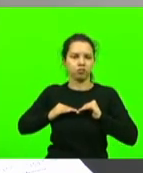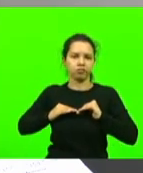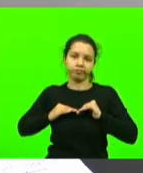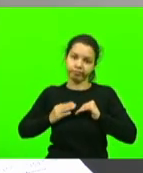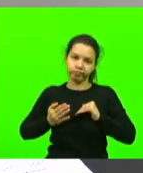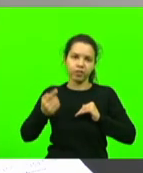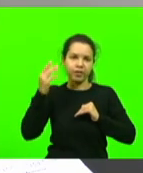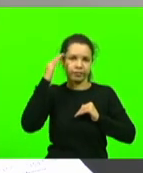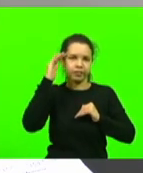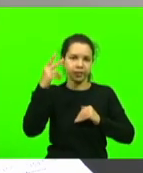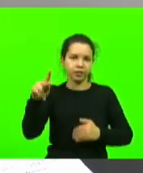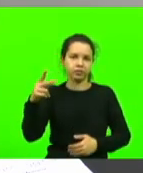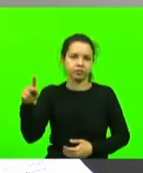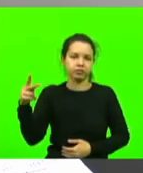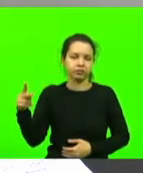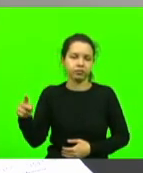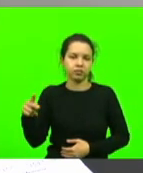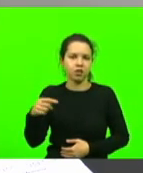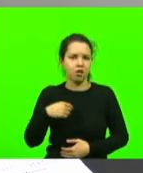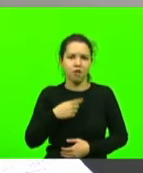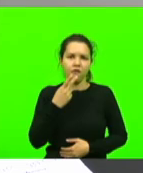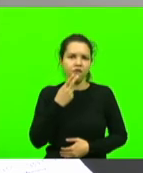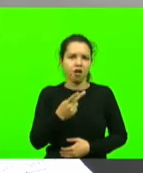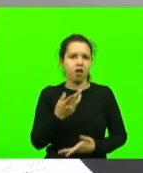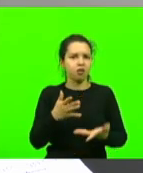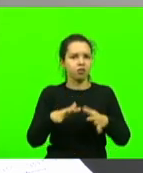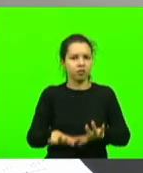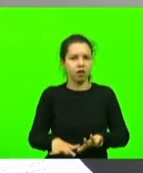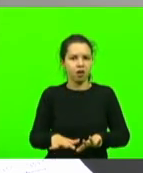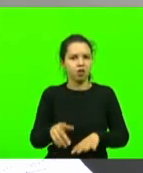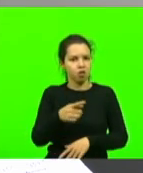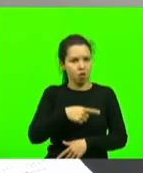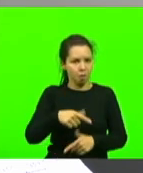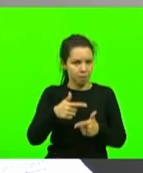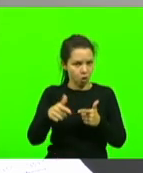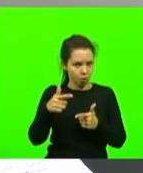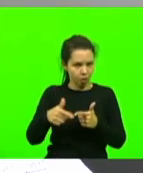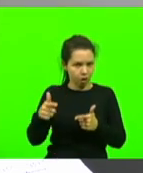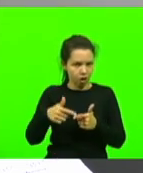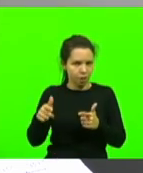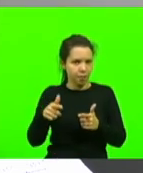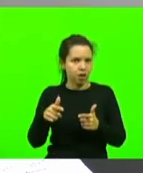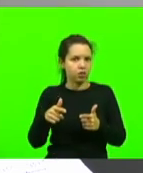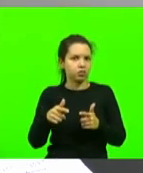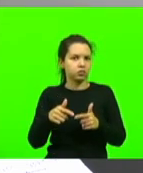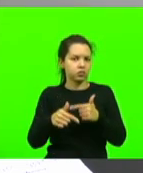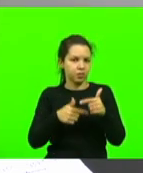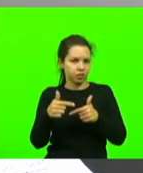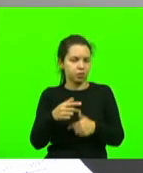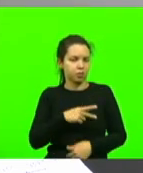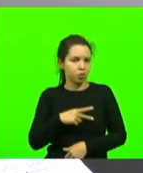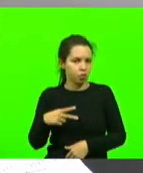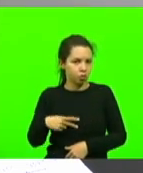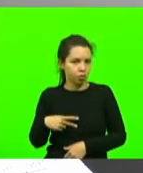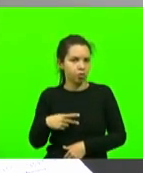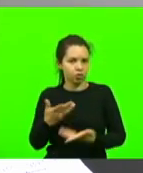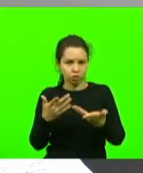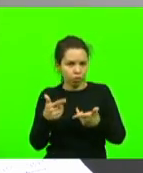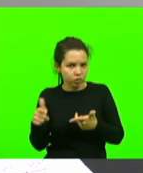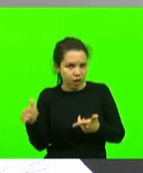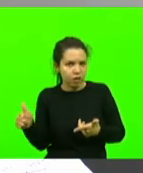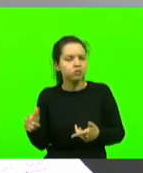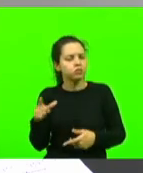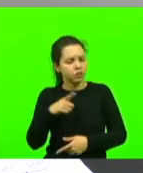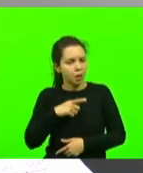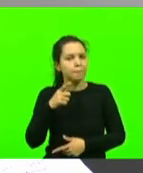né Eu não quero dizer aqui que nós não temos problema no serviço público e vocês falaram disso né Nós temos